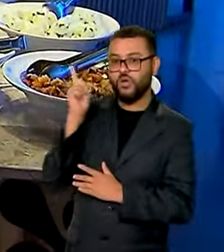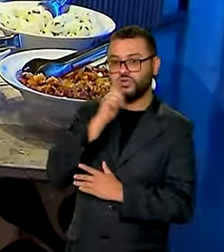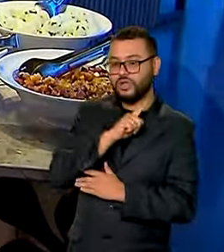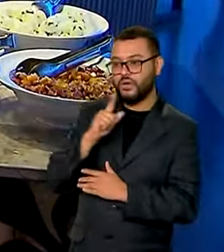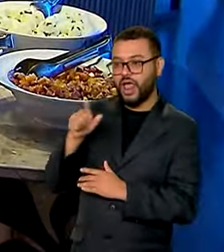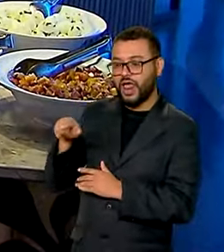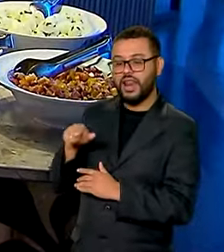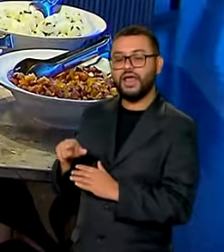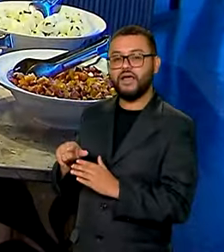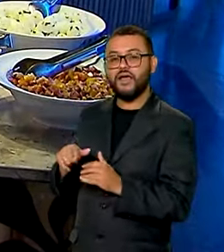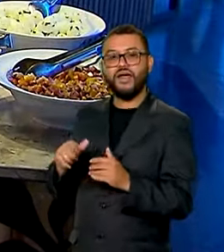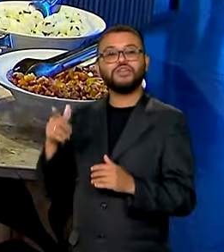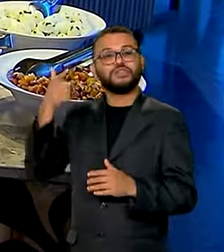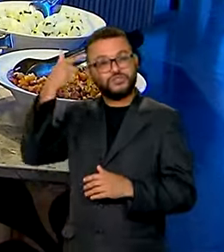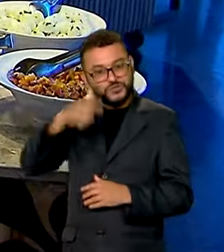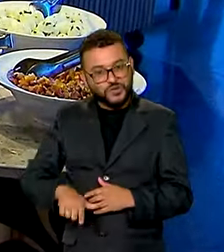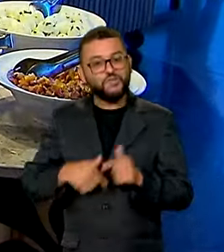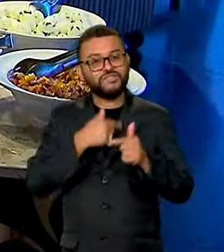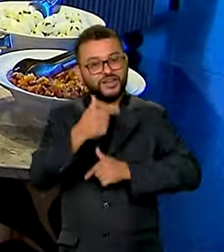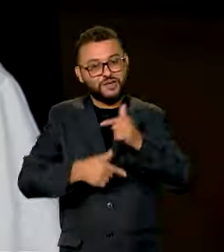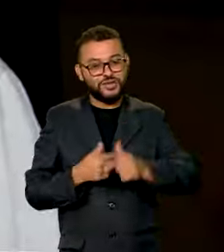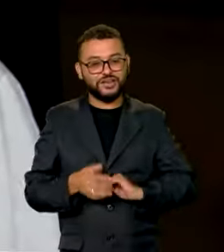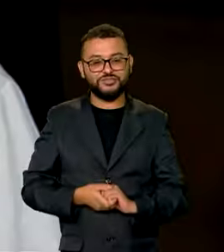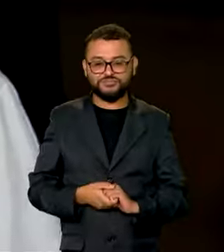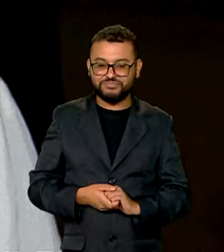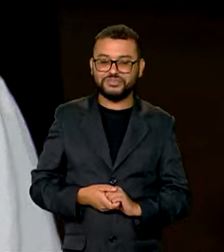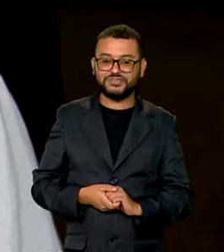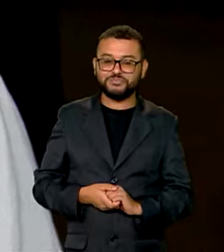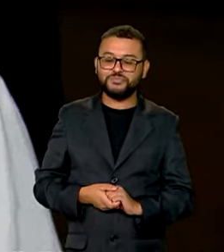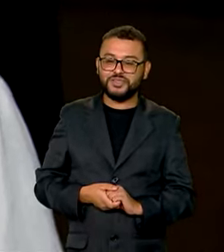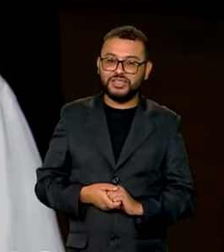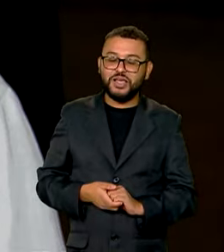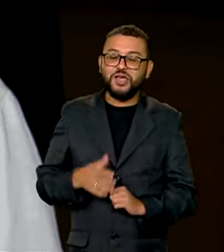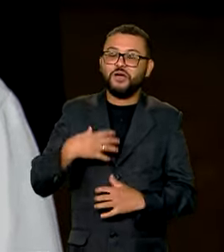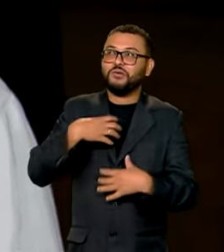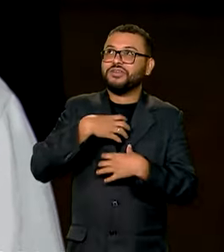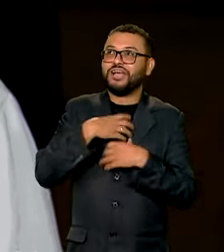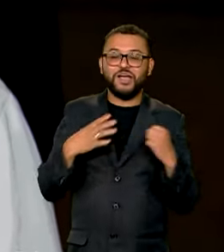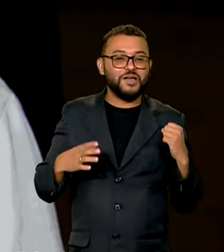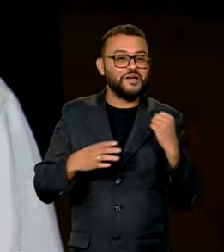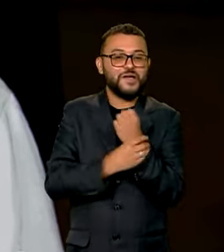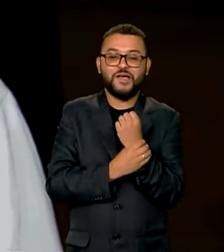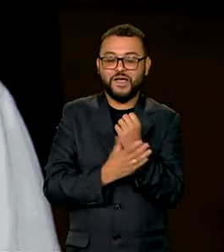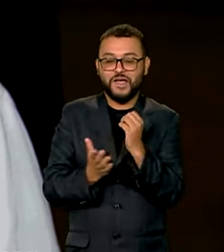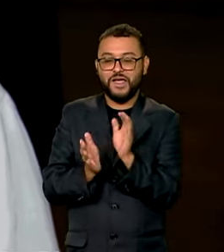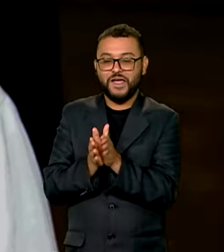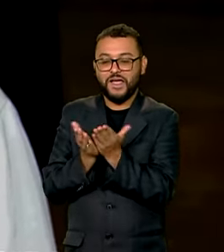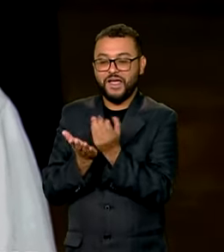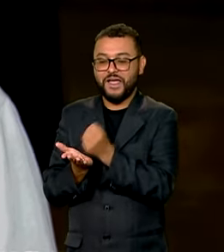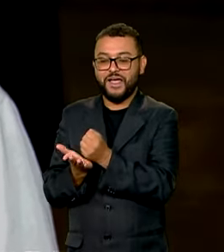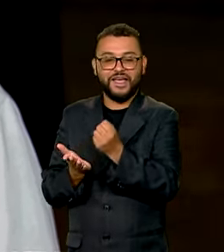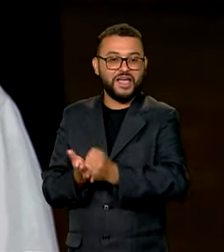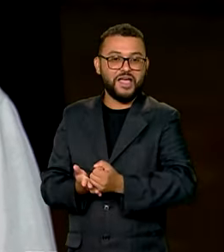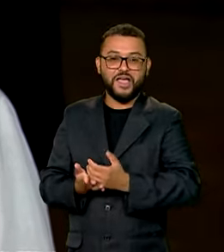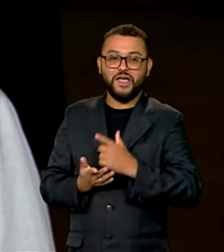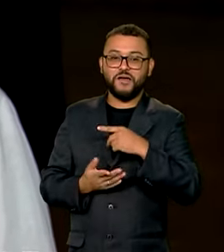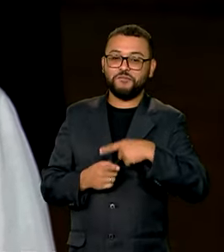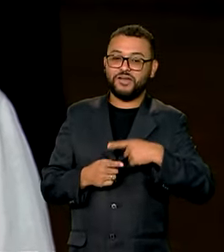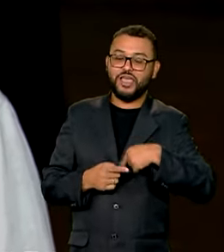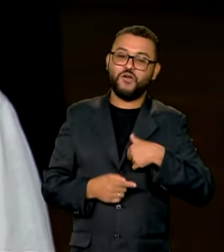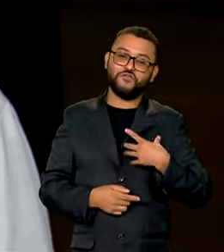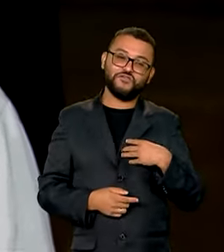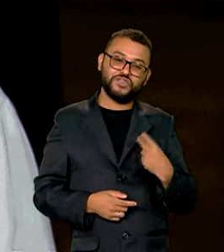aviso prévio, ela conseguiu um novo emprego. Eu me sinto mais segura trabalhando de carteira assinada, porque eu tenho duas